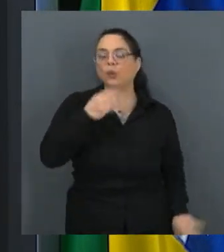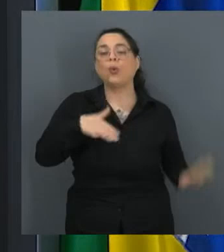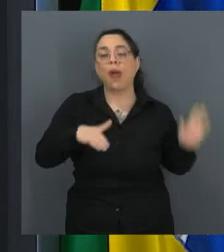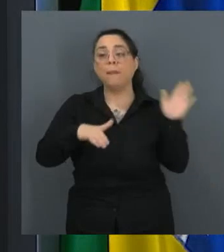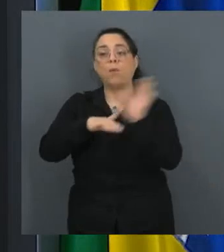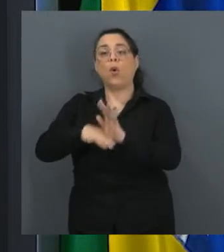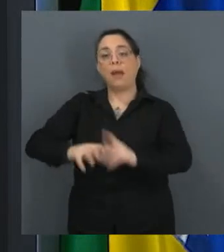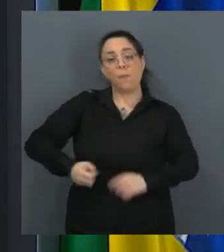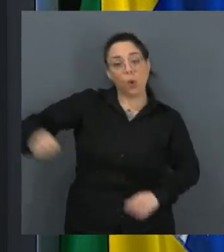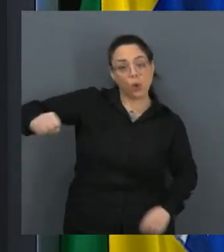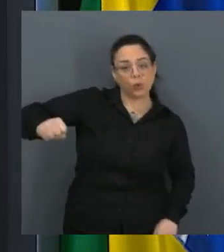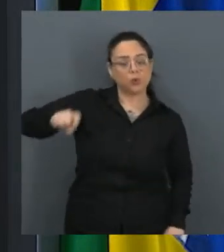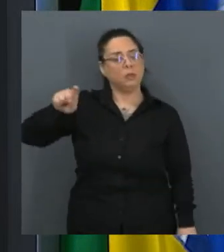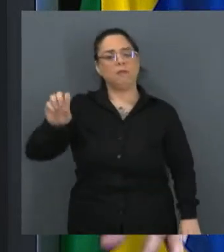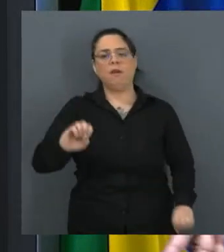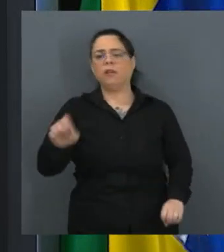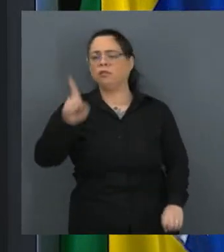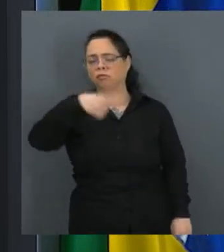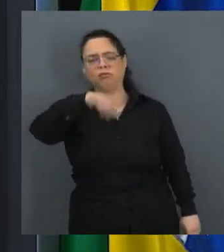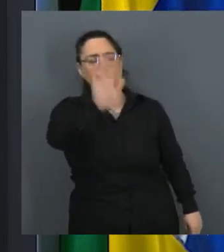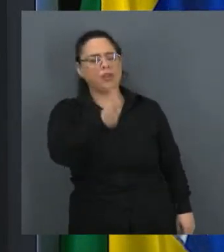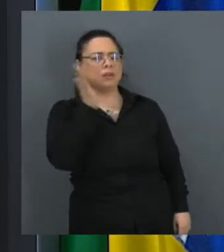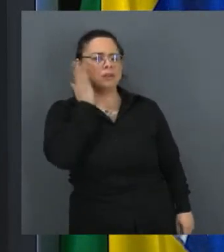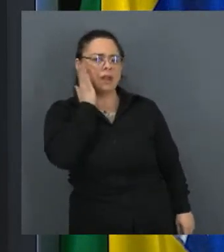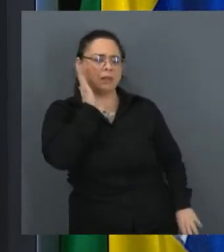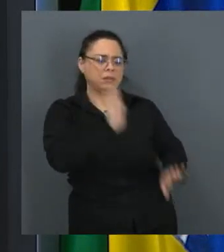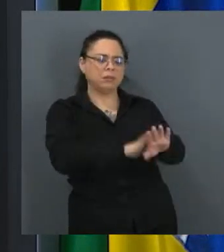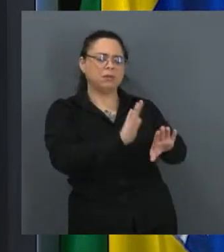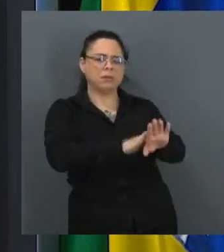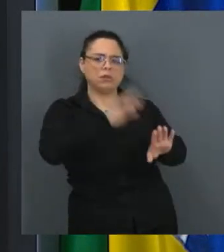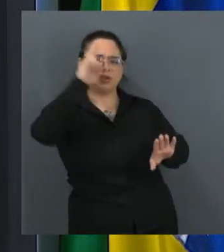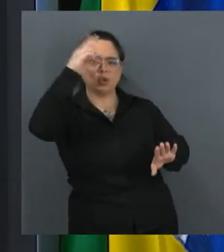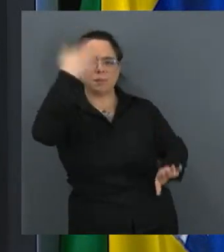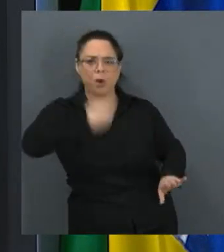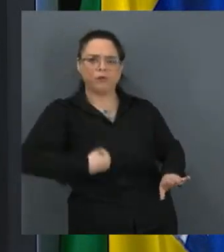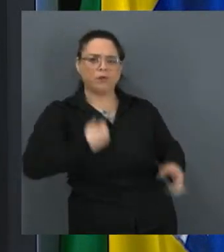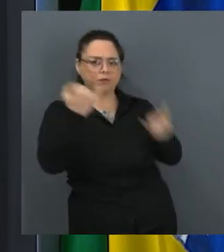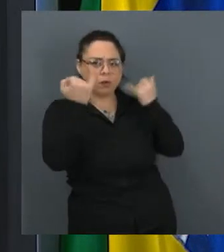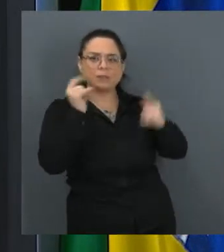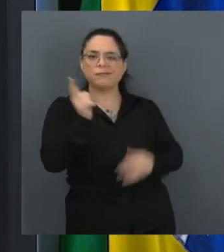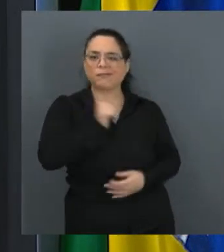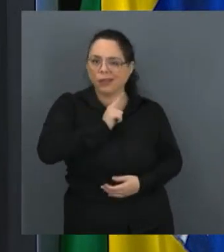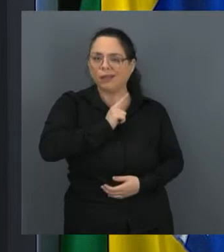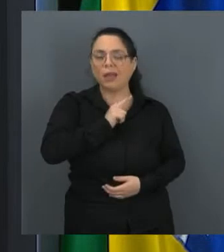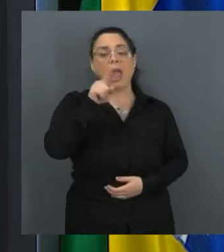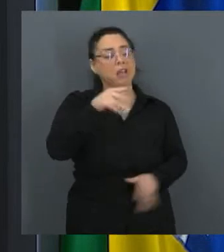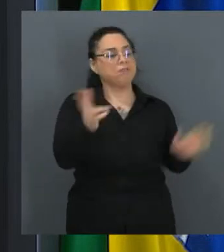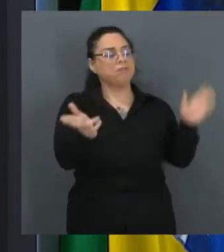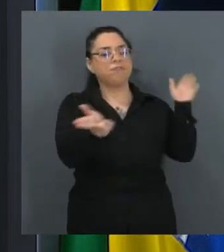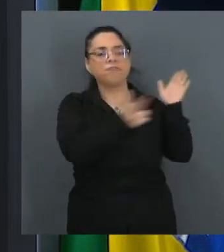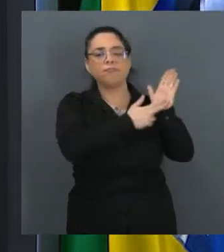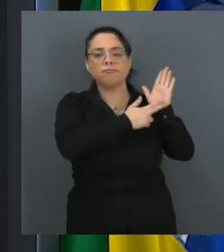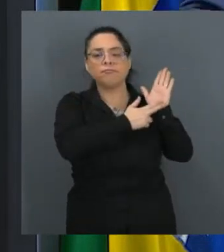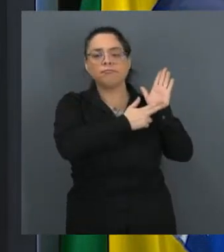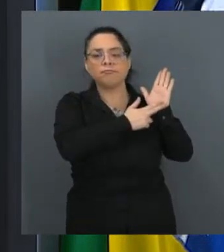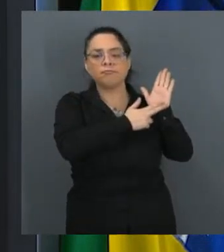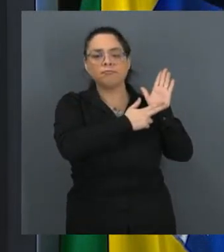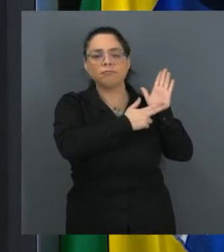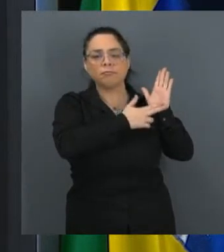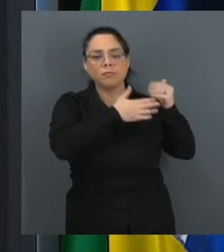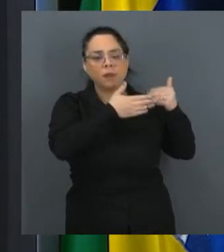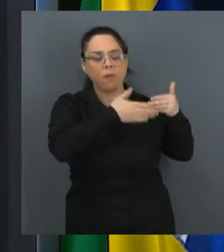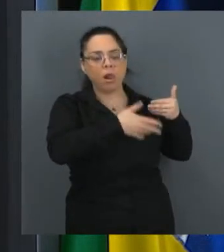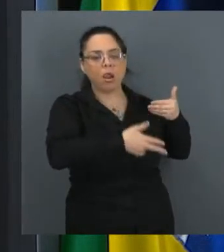que ele sempre foi. E todo mundo sabe, a história mostra, com dados. Foi só ele assumir, o Lula, que já